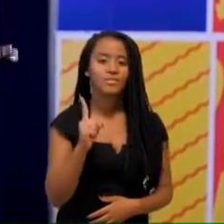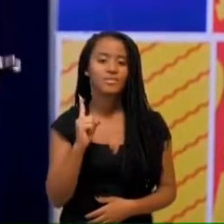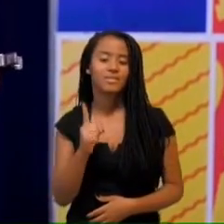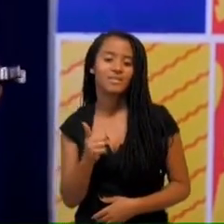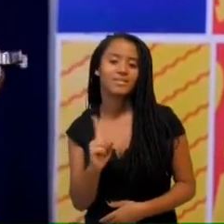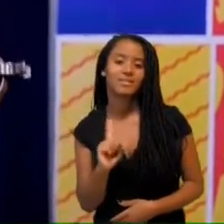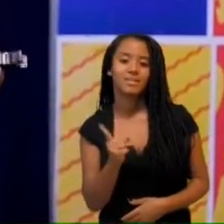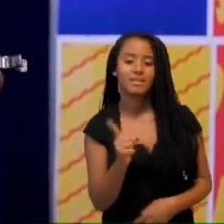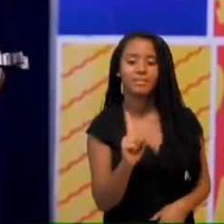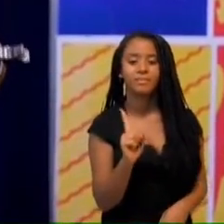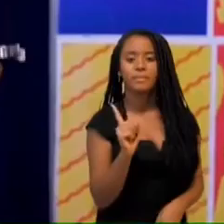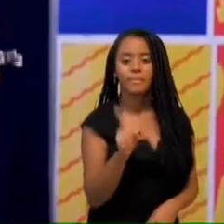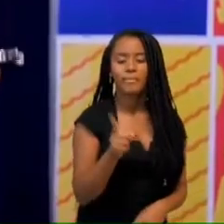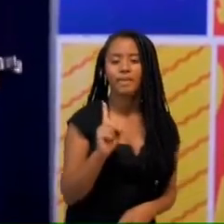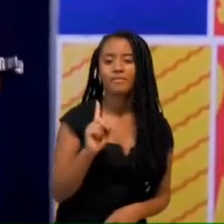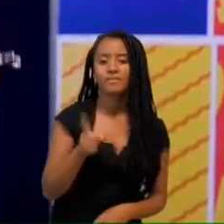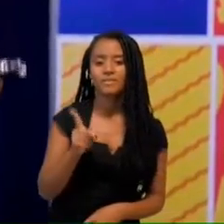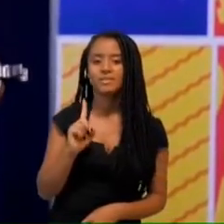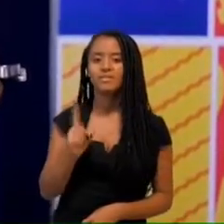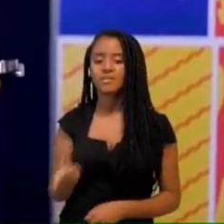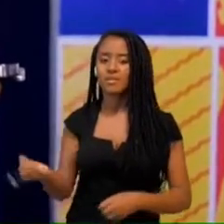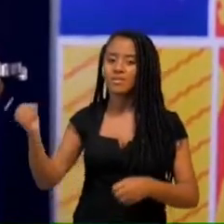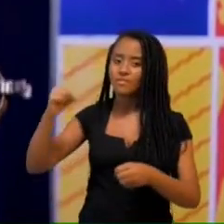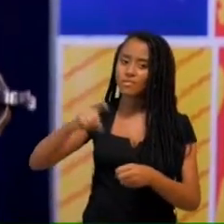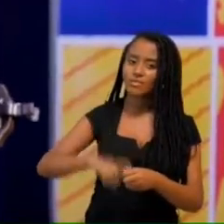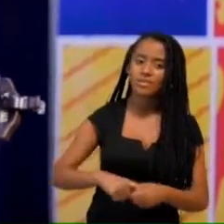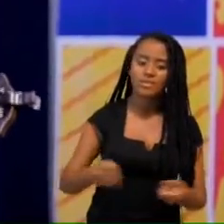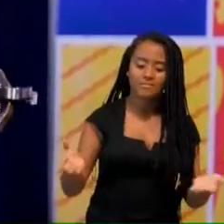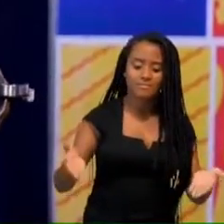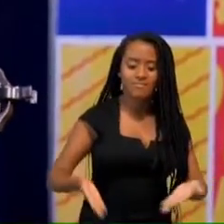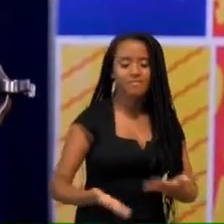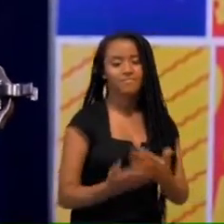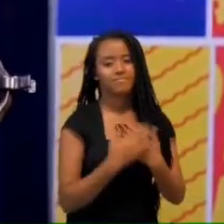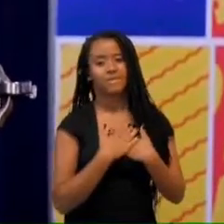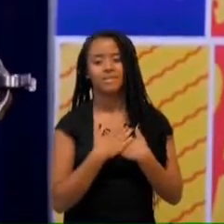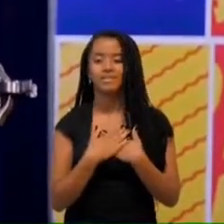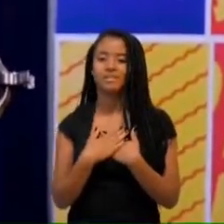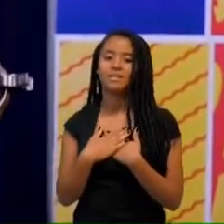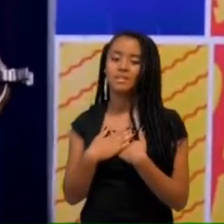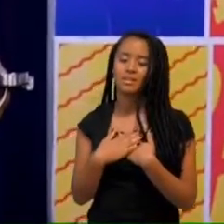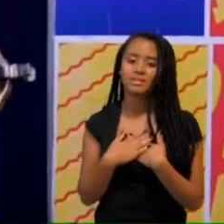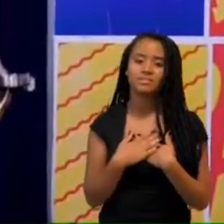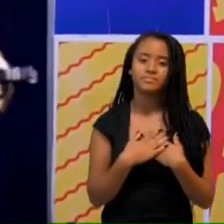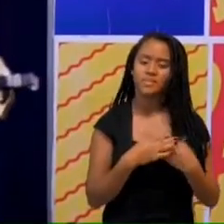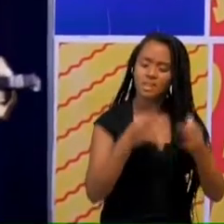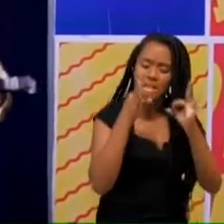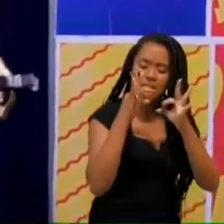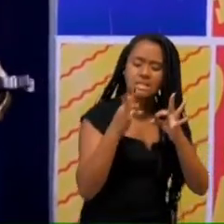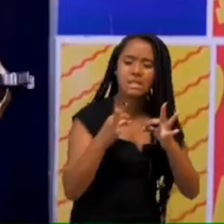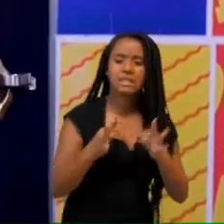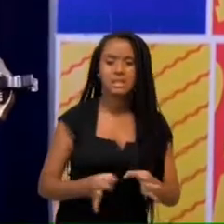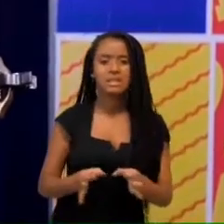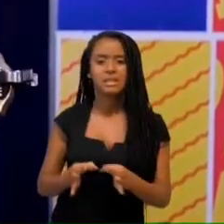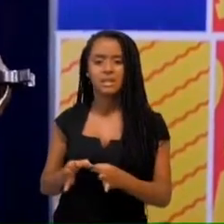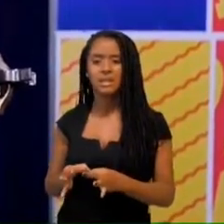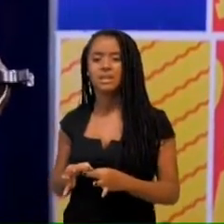você vai você vai voltar para mim é